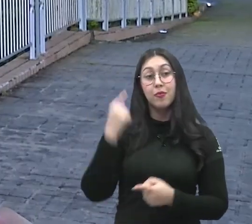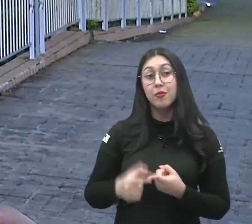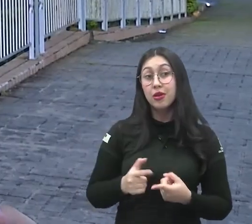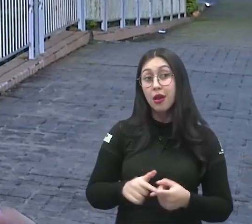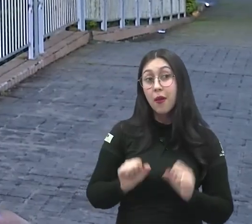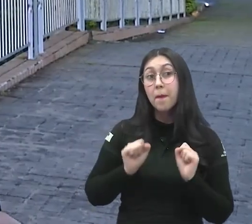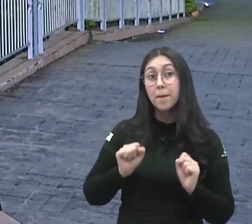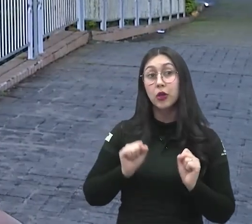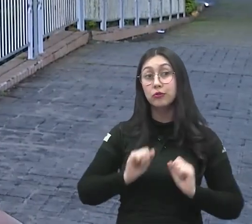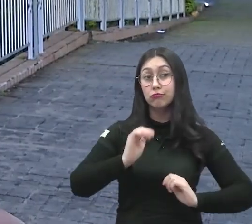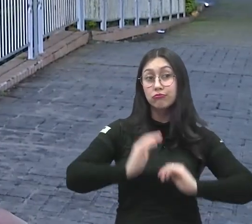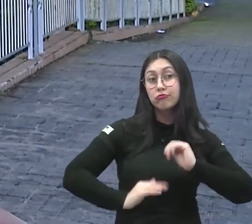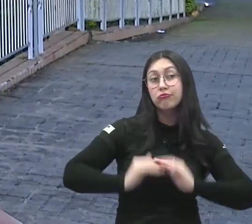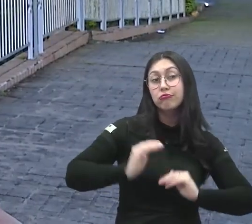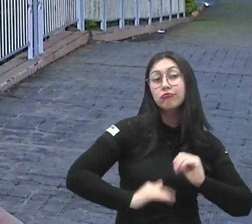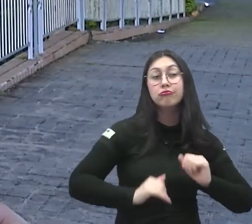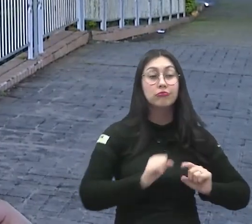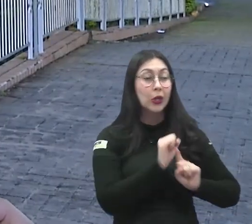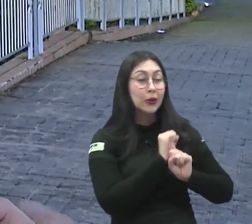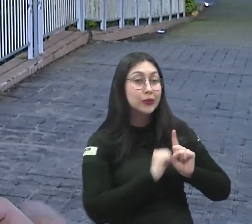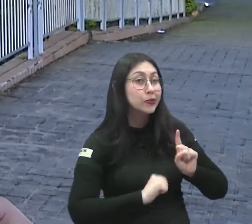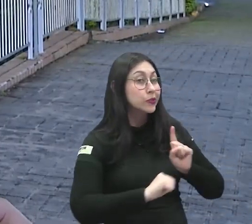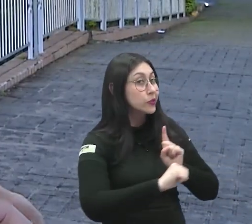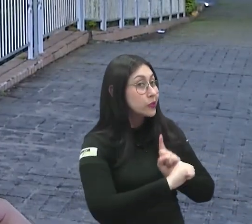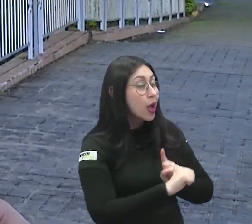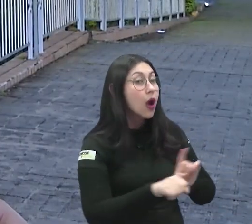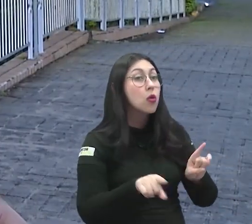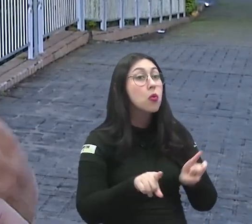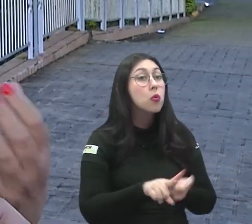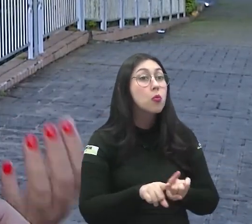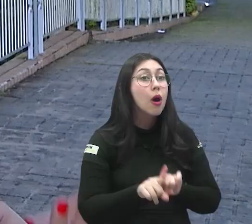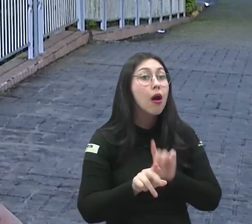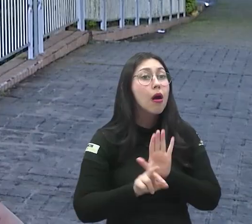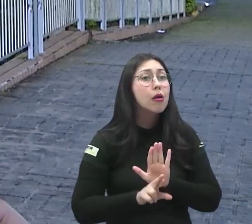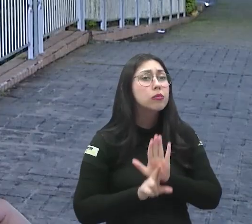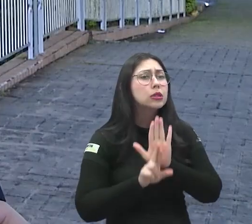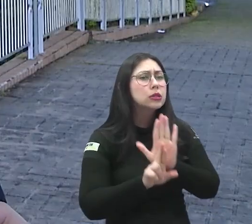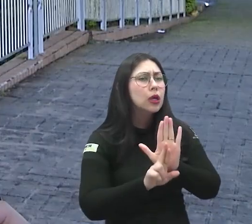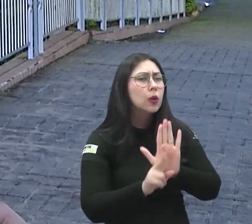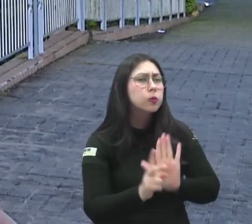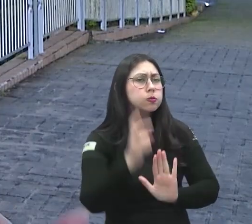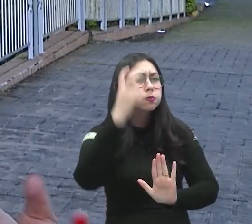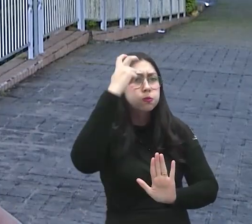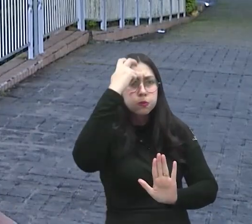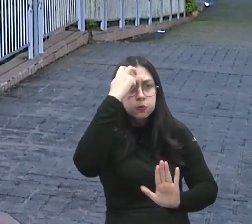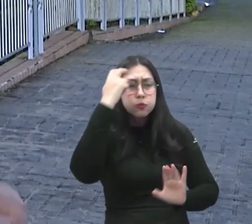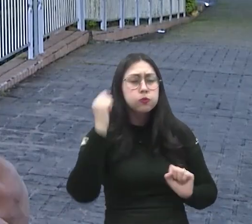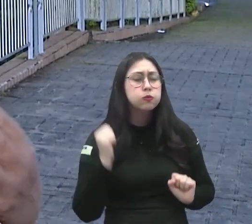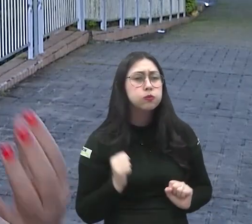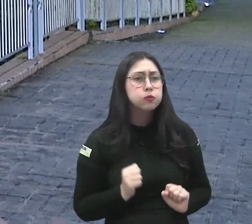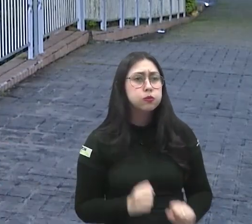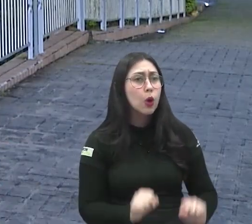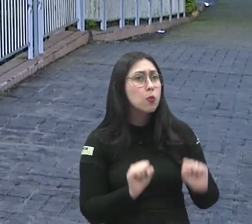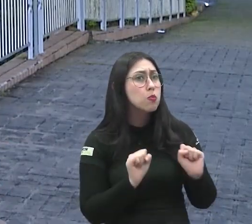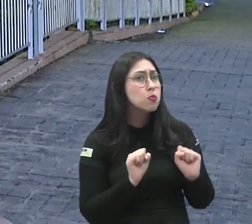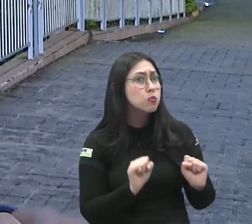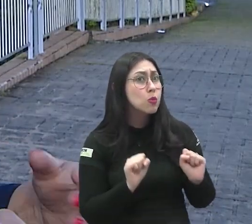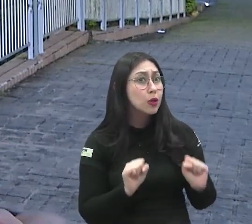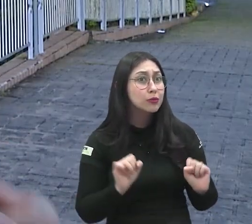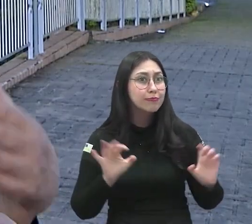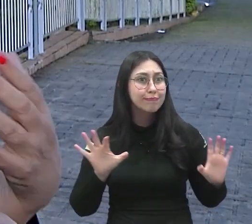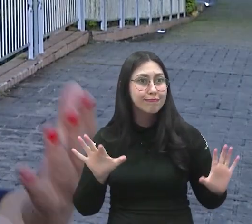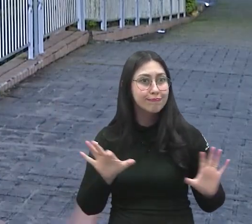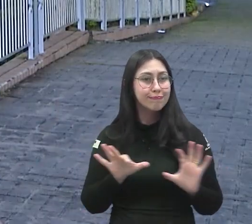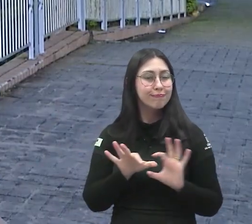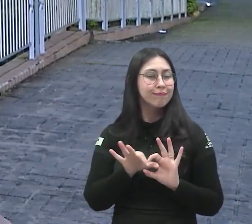permite atividades sociais, ele permite representações culturais, ele permite